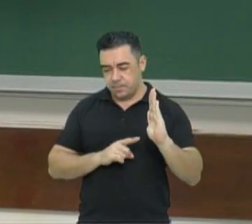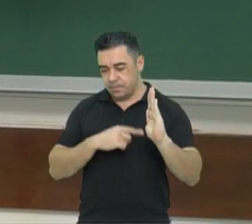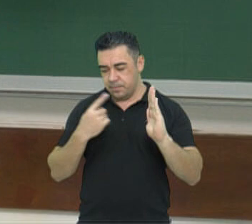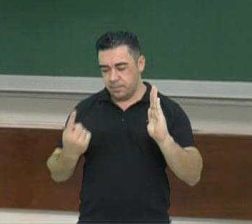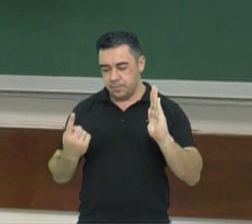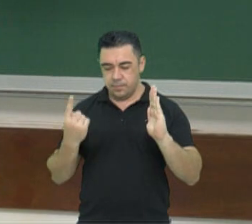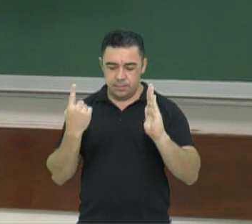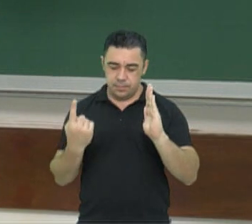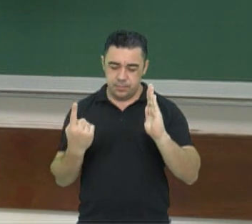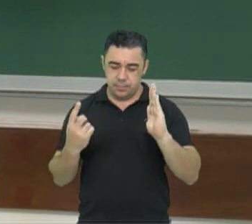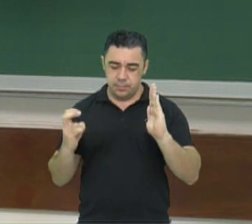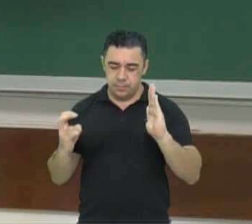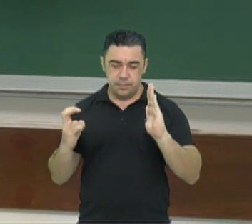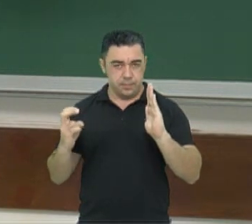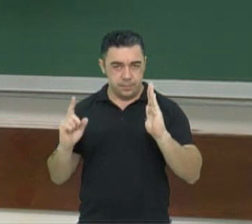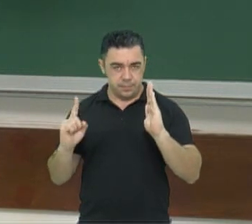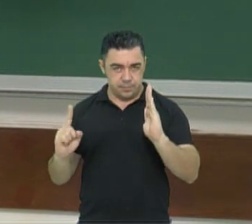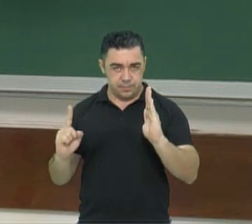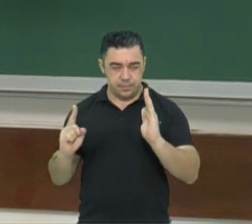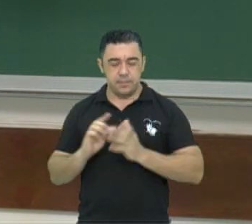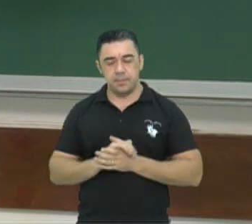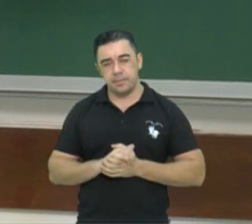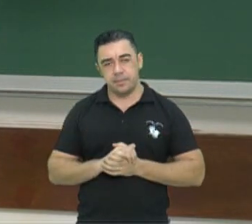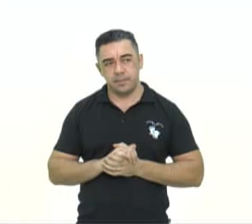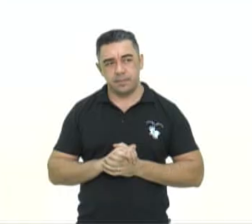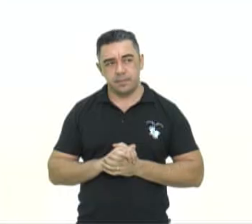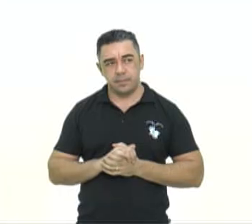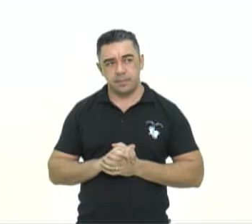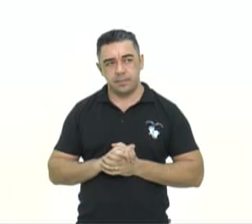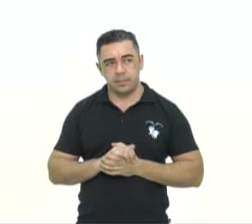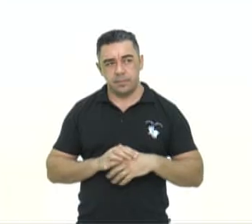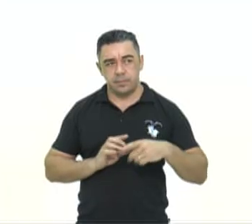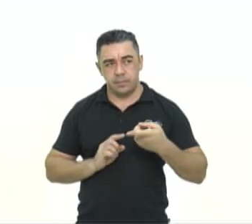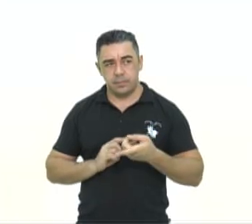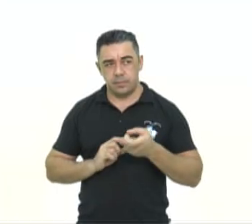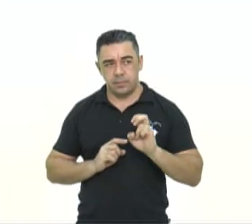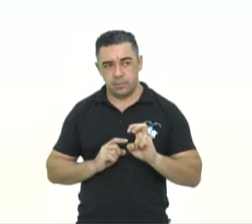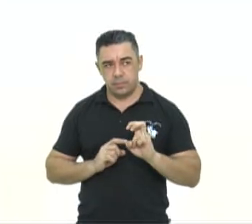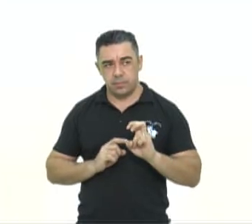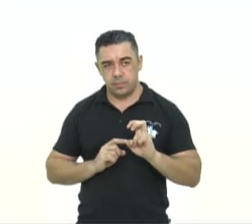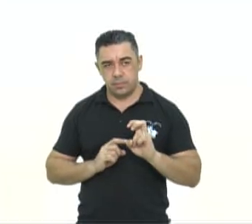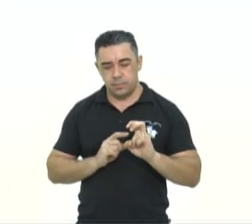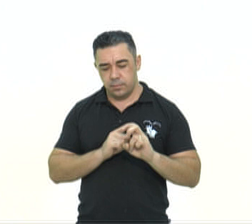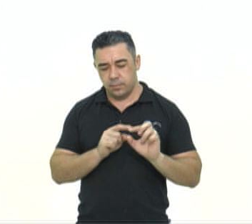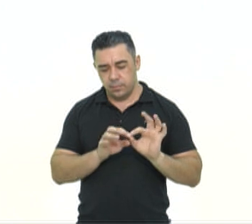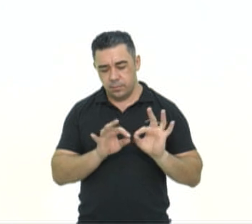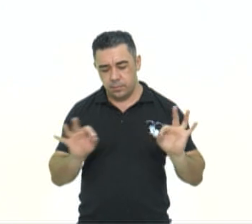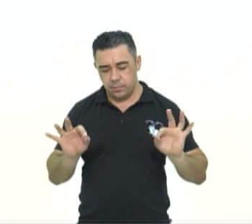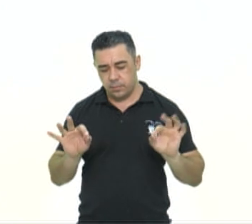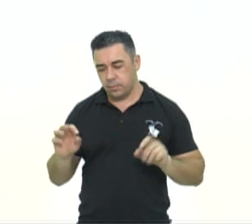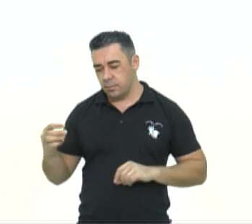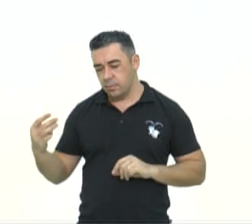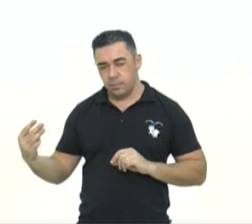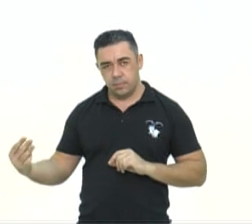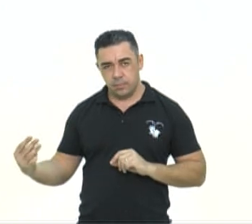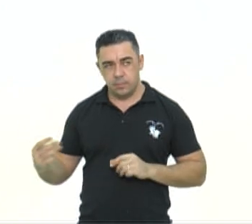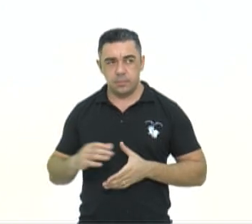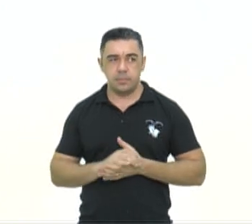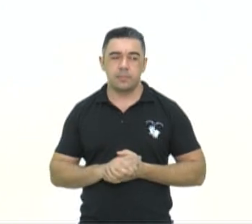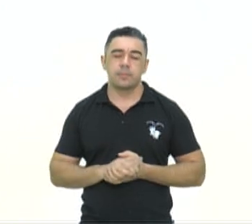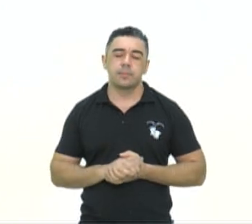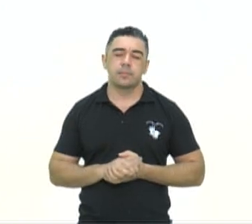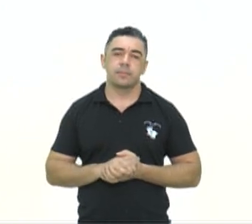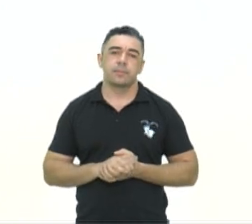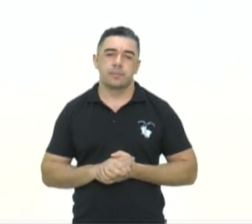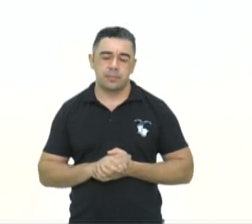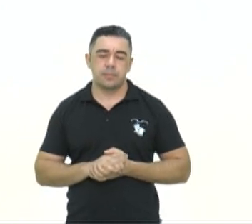para os 5 metros do poste. E o 15, que é a sombra, está para 3,